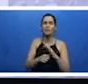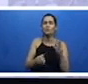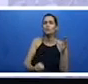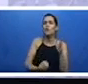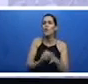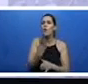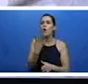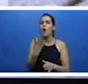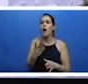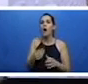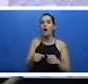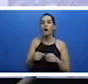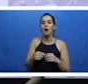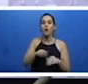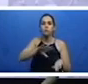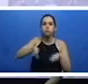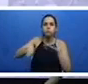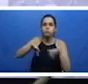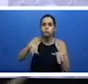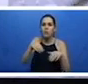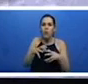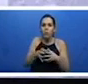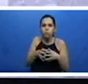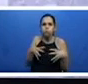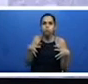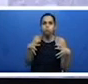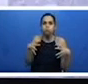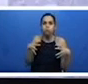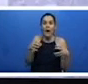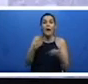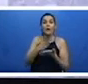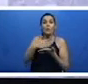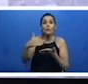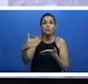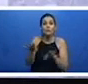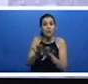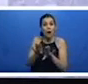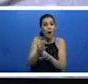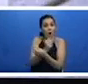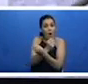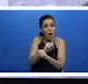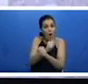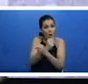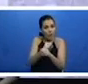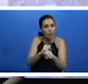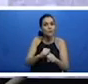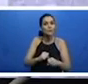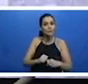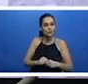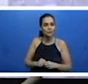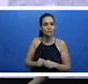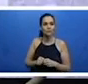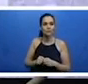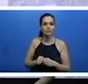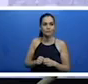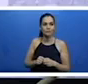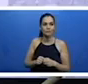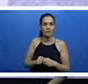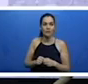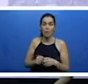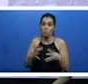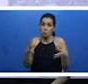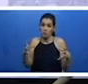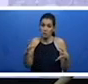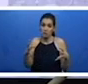deu origem aos peixes que têm o esqueleto ósseo. E, nesse caso aqui, que apresentam nadadeiras raiadas. Grande parte